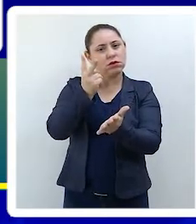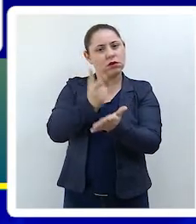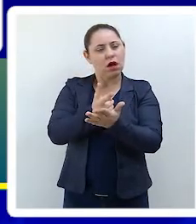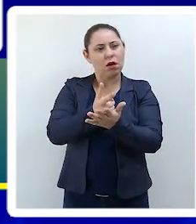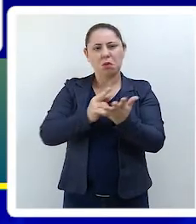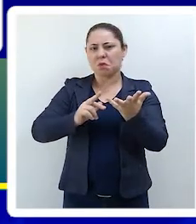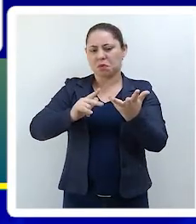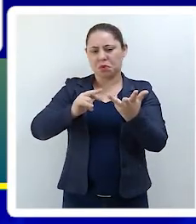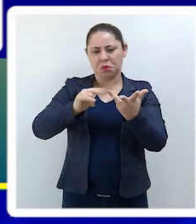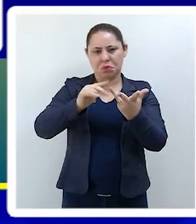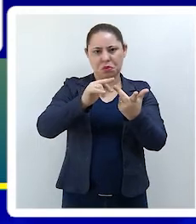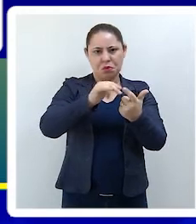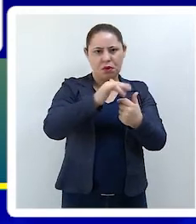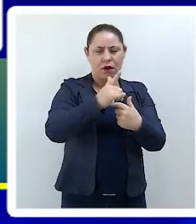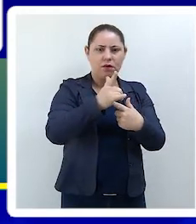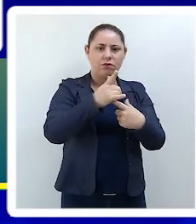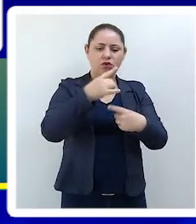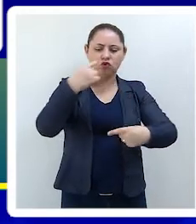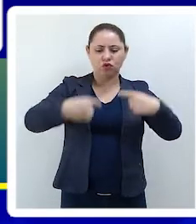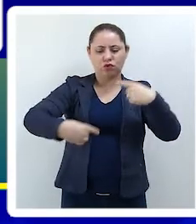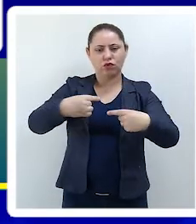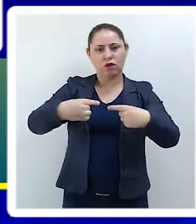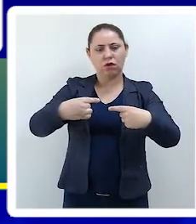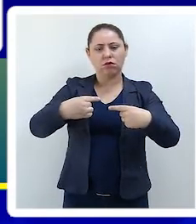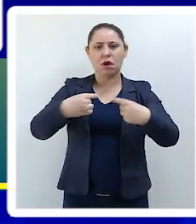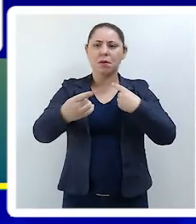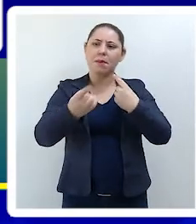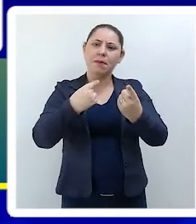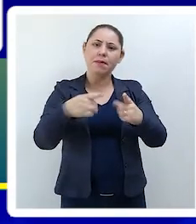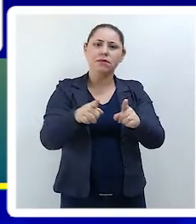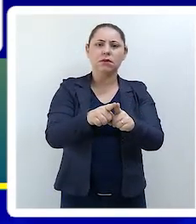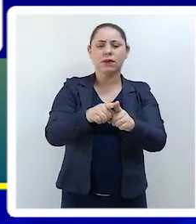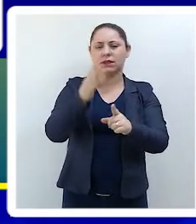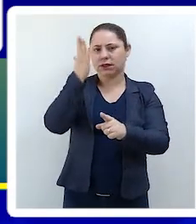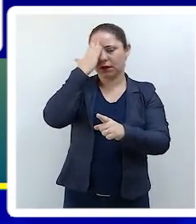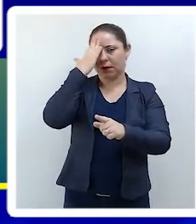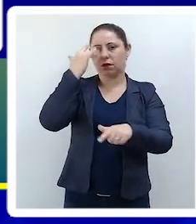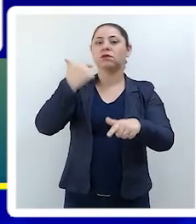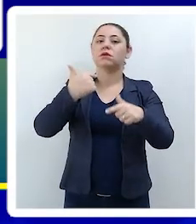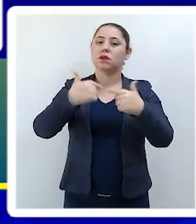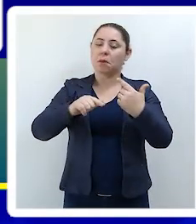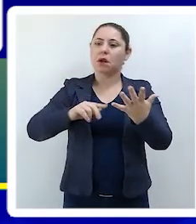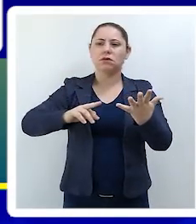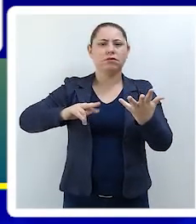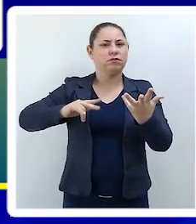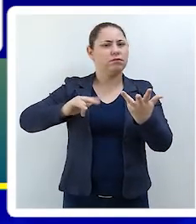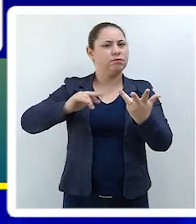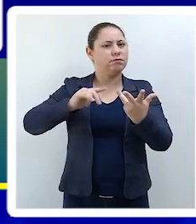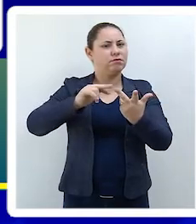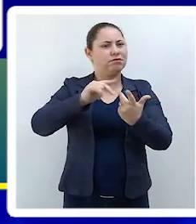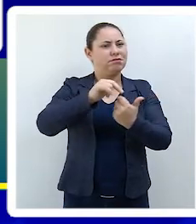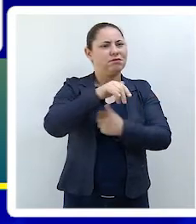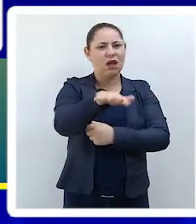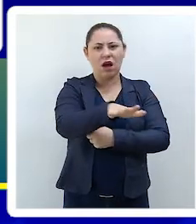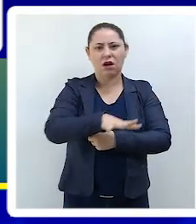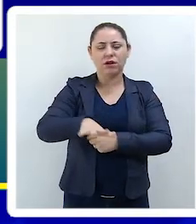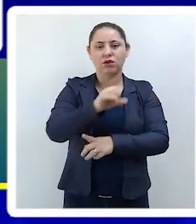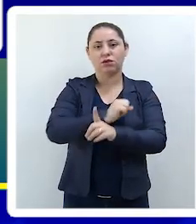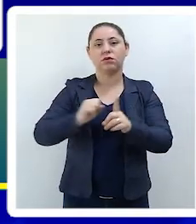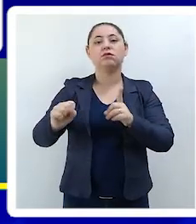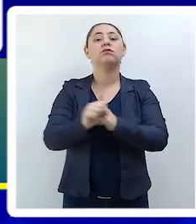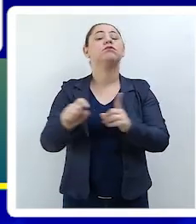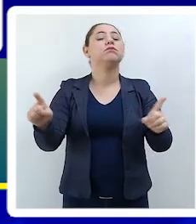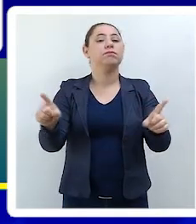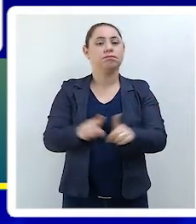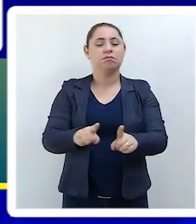mais diversos tipos de debates, de saber que elas podem atuar nas mais diversas áreas da nossa